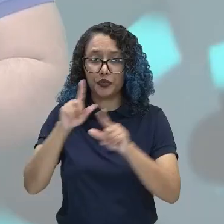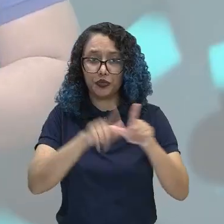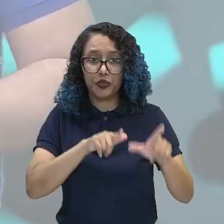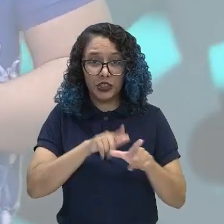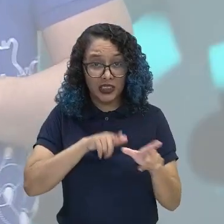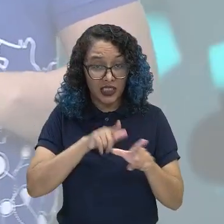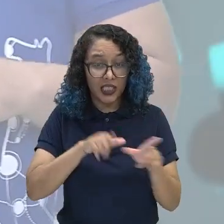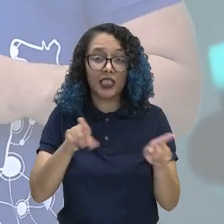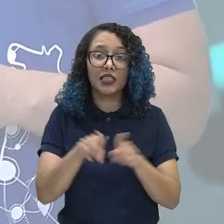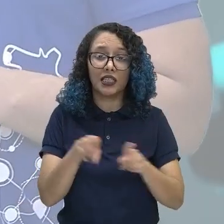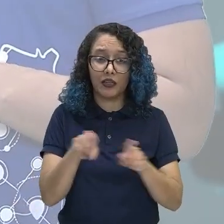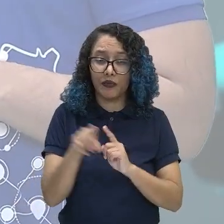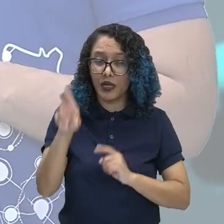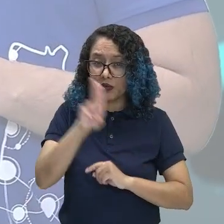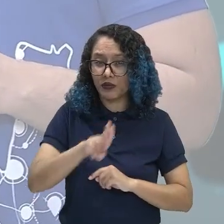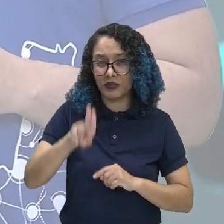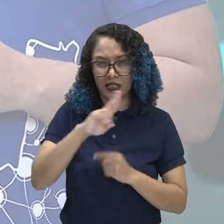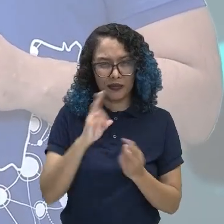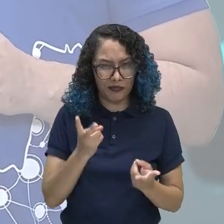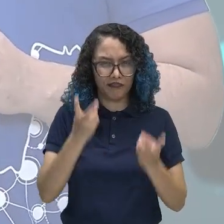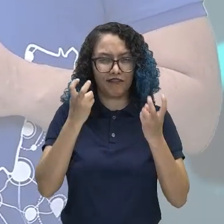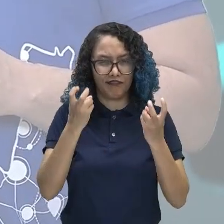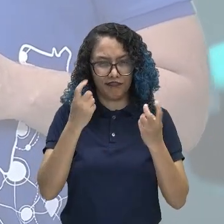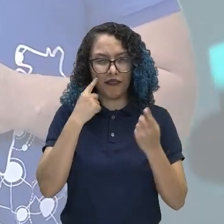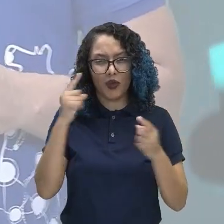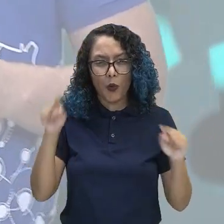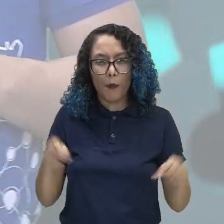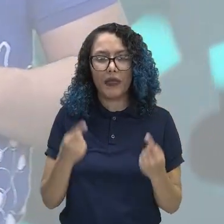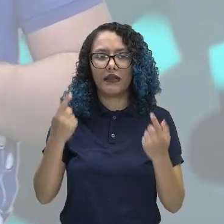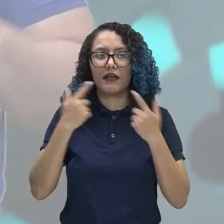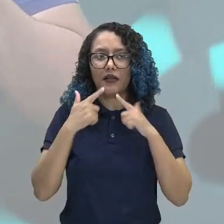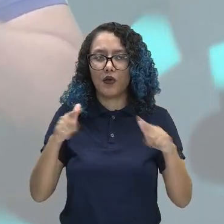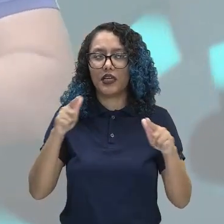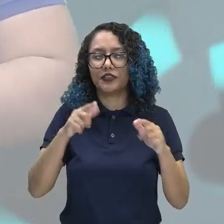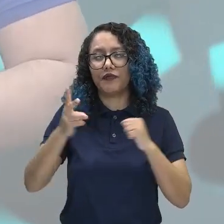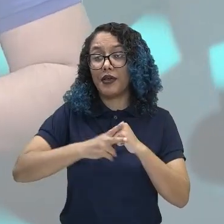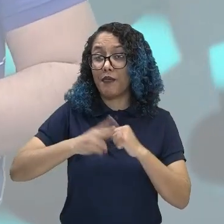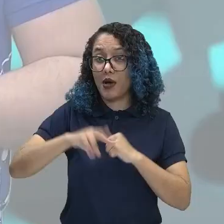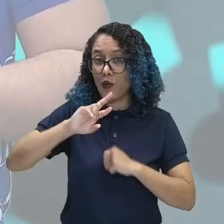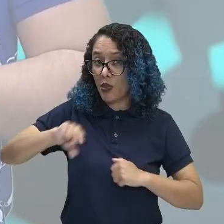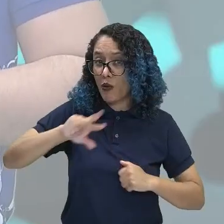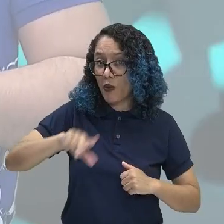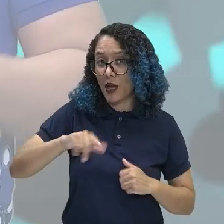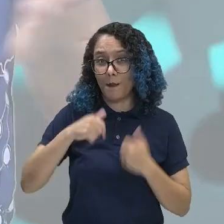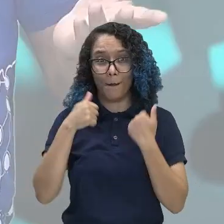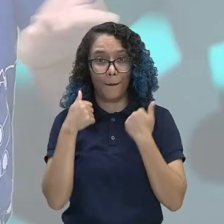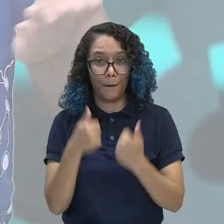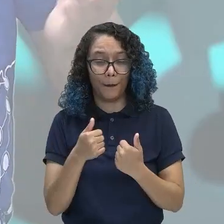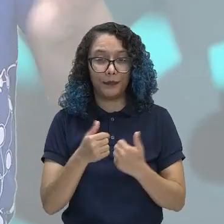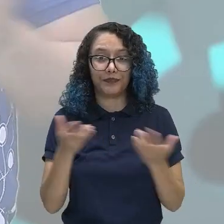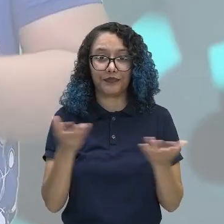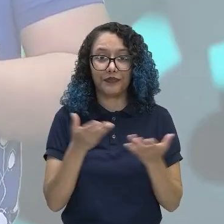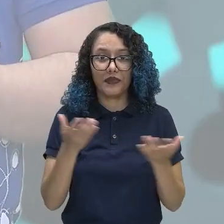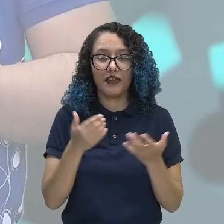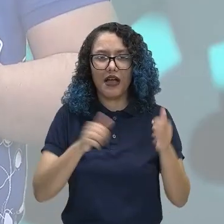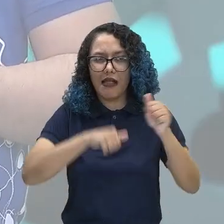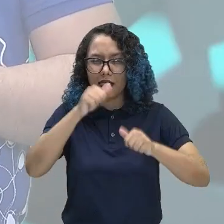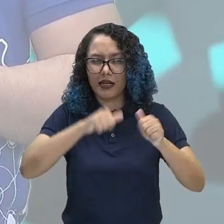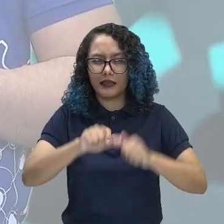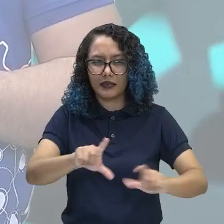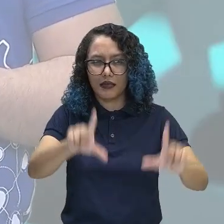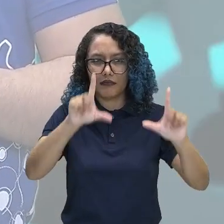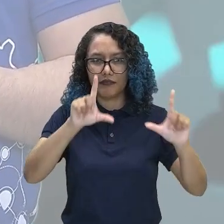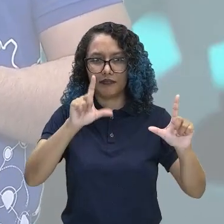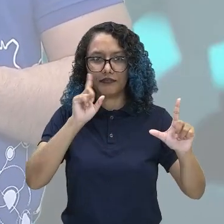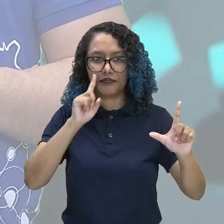são utilizadas. Perceba que isso daqui é linguagem não verbal, ok? Então, vamos analisar um cartaz para que a